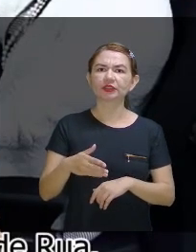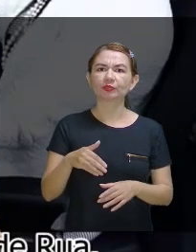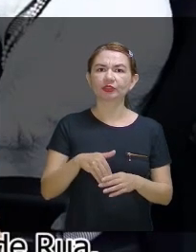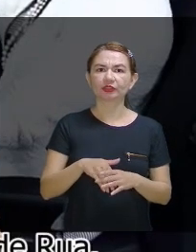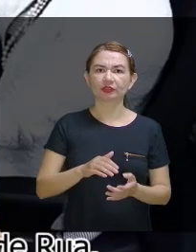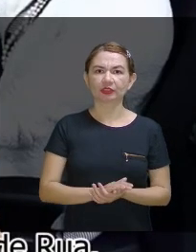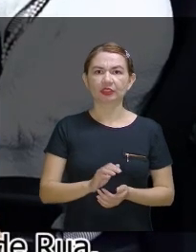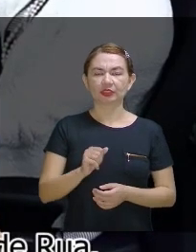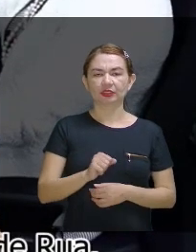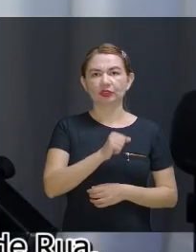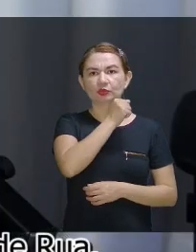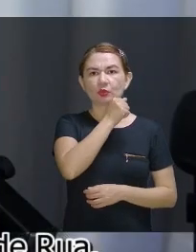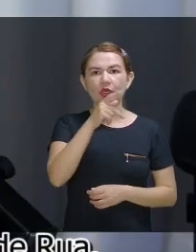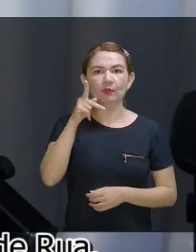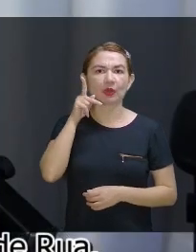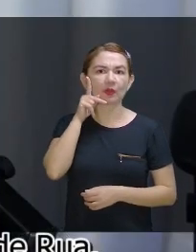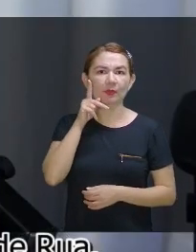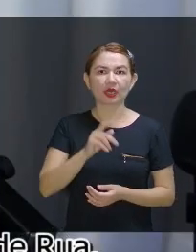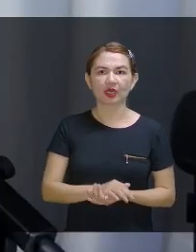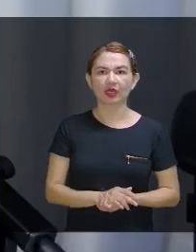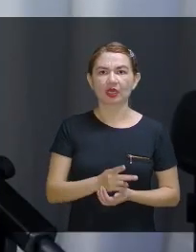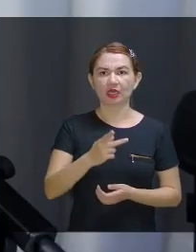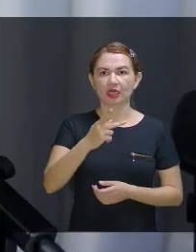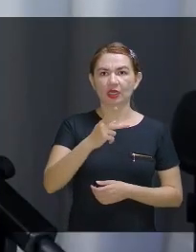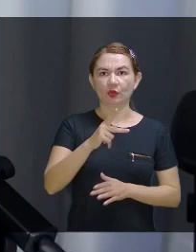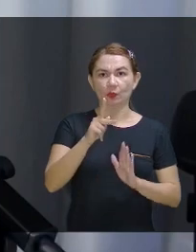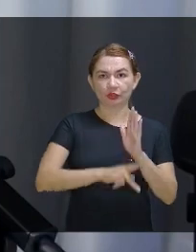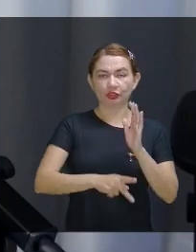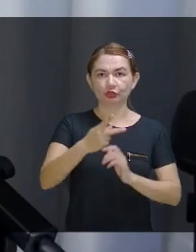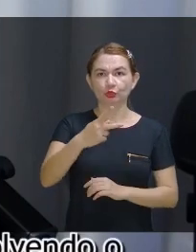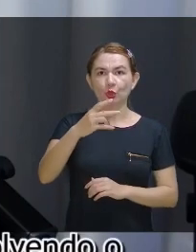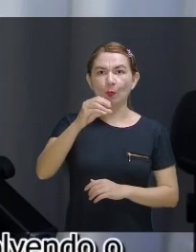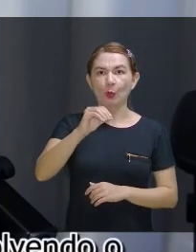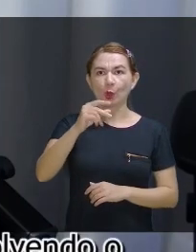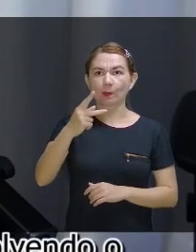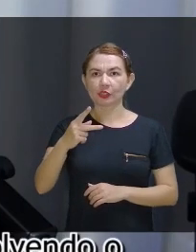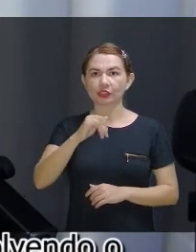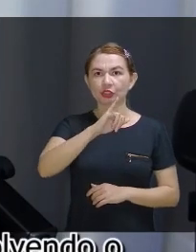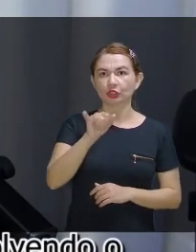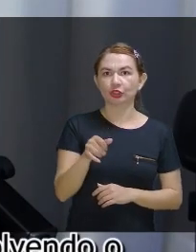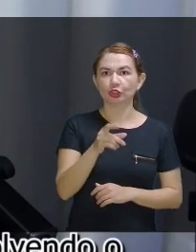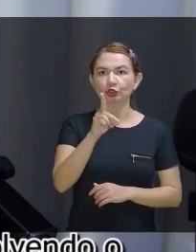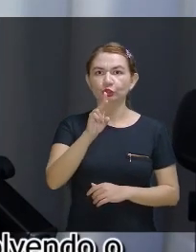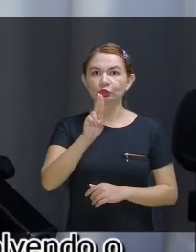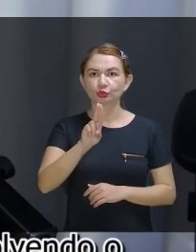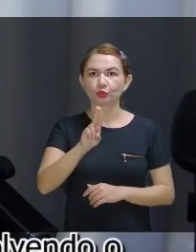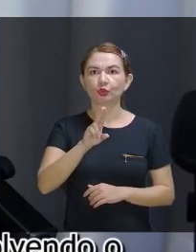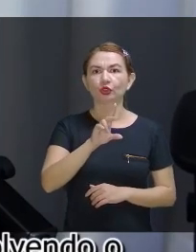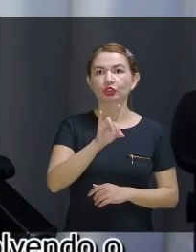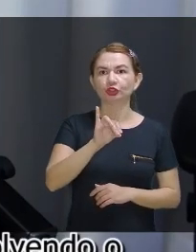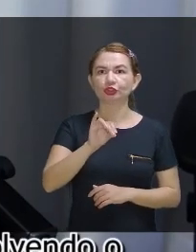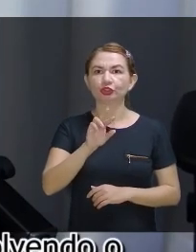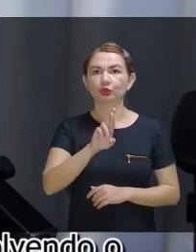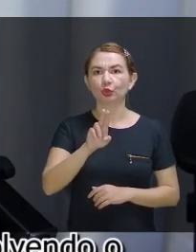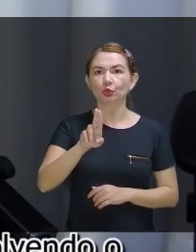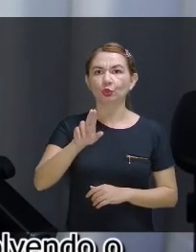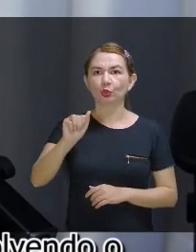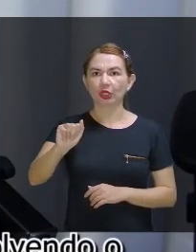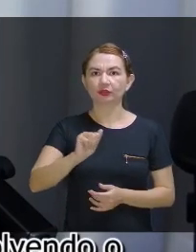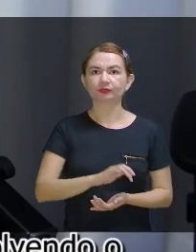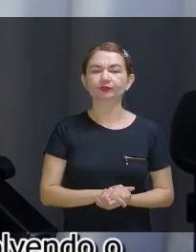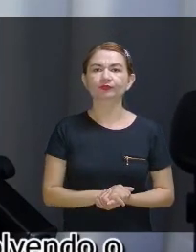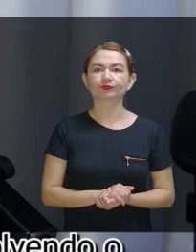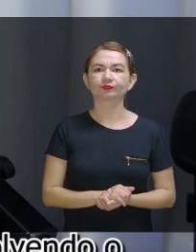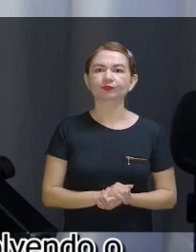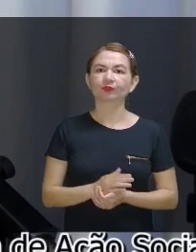Amapá nós temos um programa chamado Pop Ju de Rua. Foco no desembargador nós João fizemos Lages. agora esses dias ações